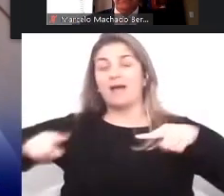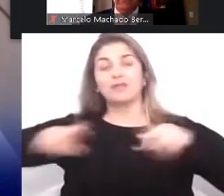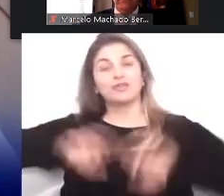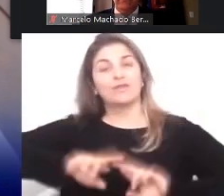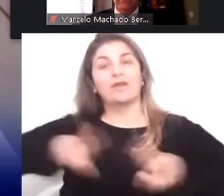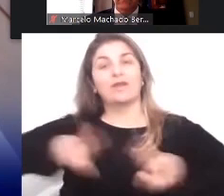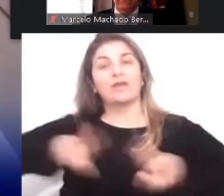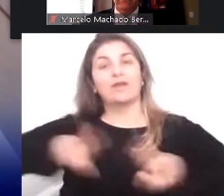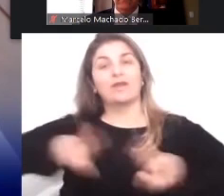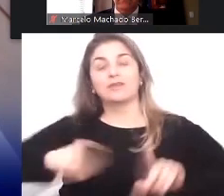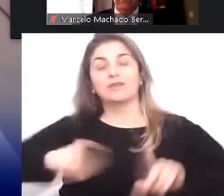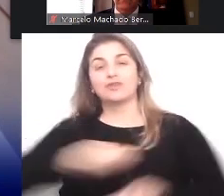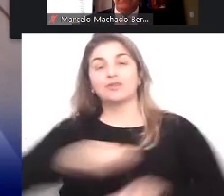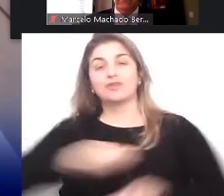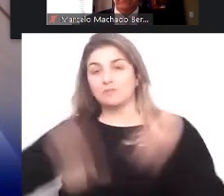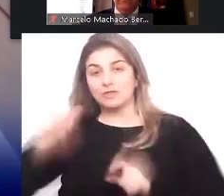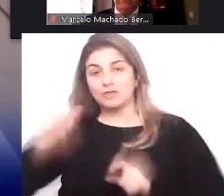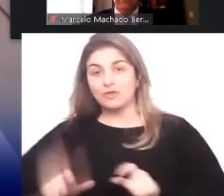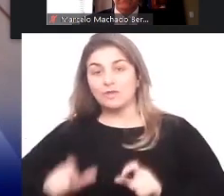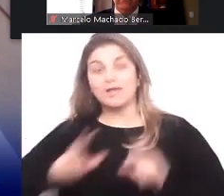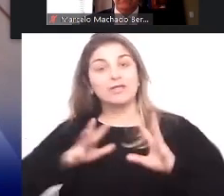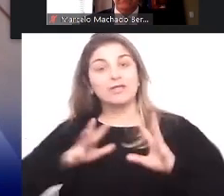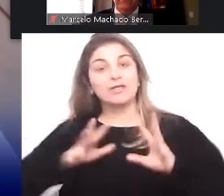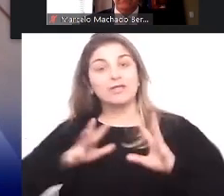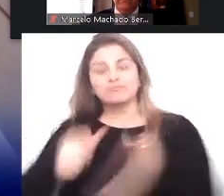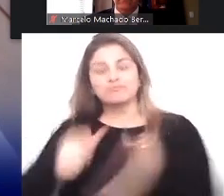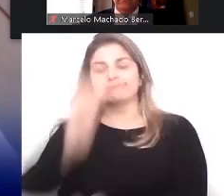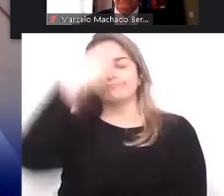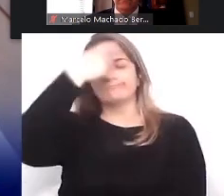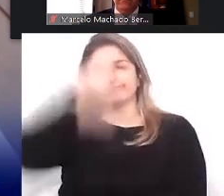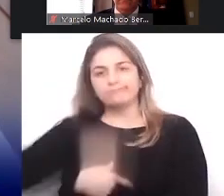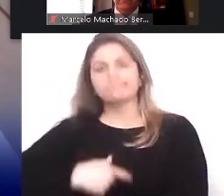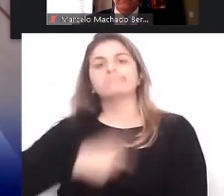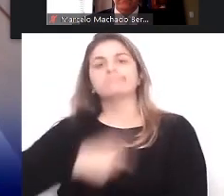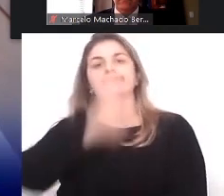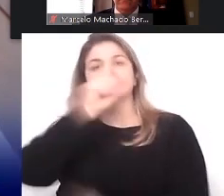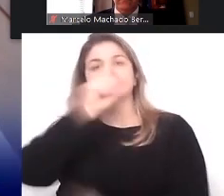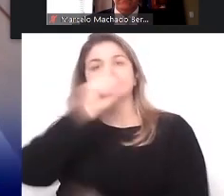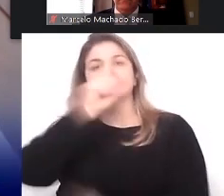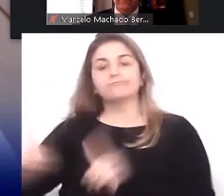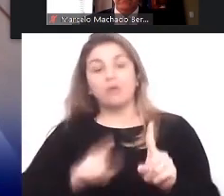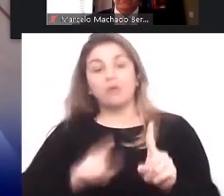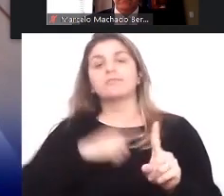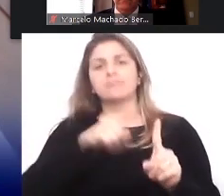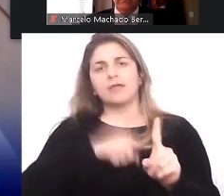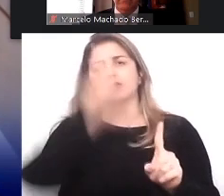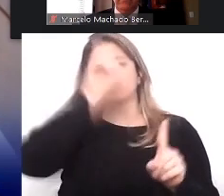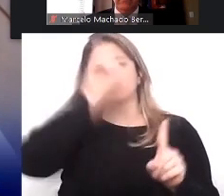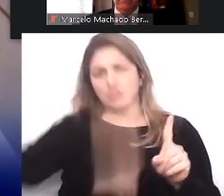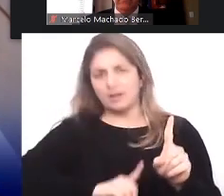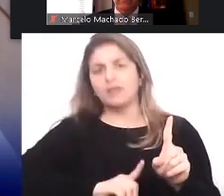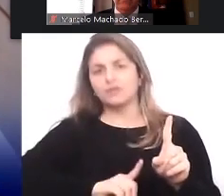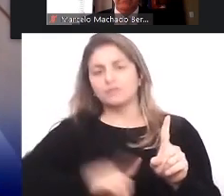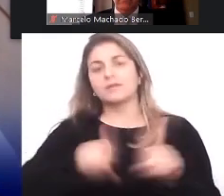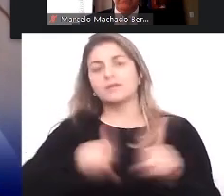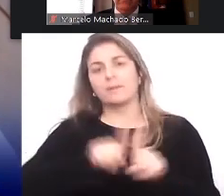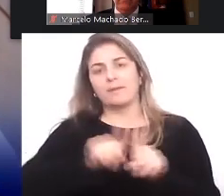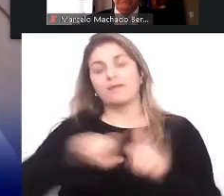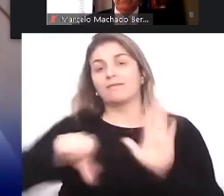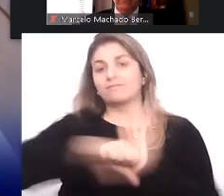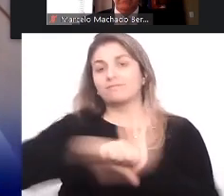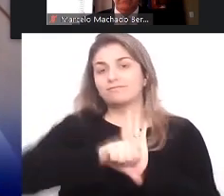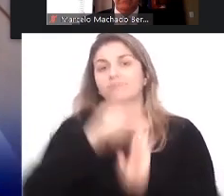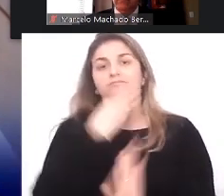direito de ser defendida e bem defendida em qualquer lugar, já que a acusação chega lá, a defesa também chega lá, mas a tecnologia